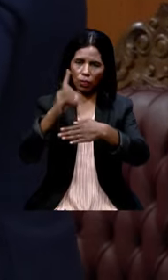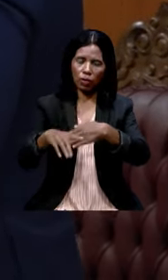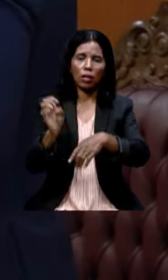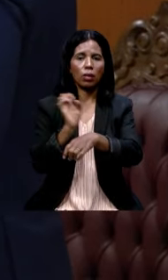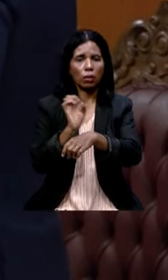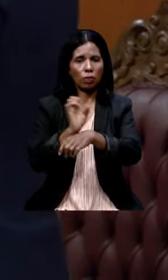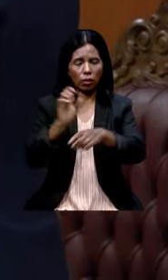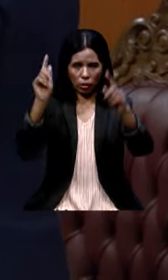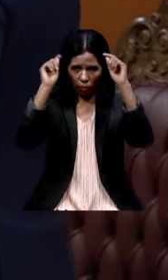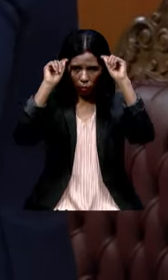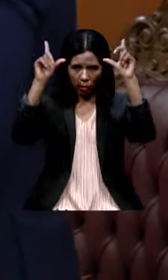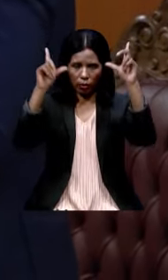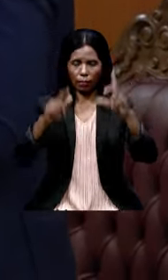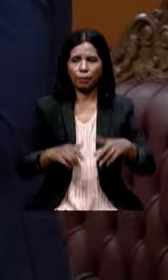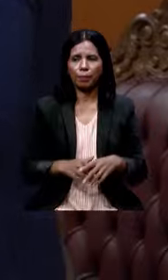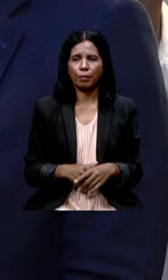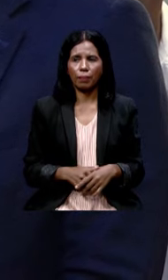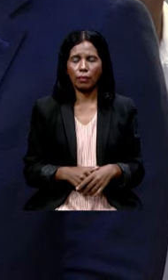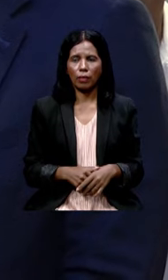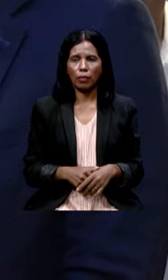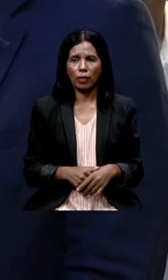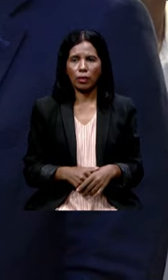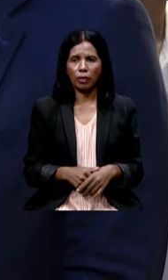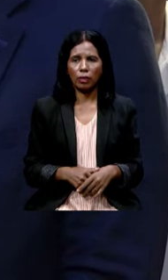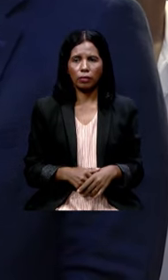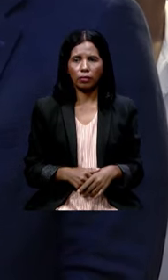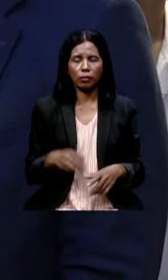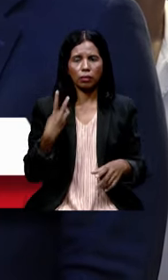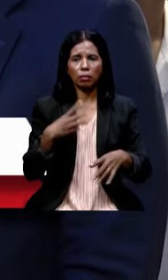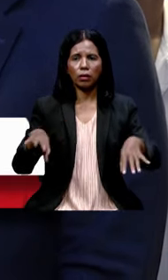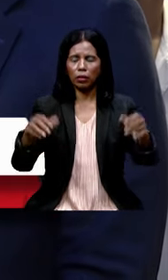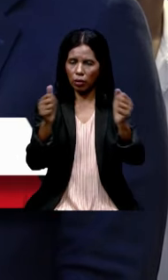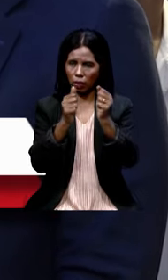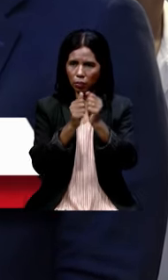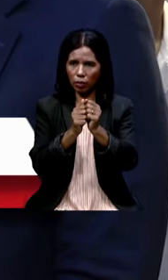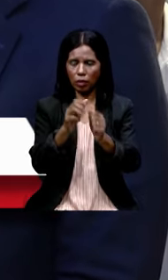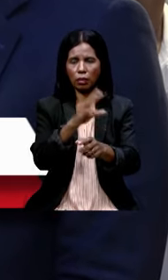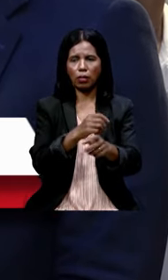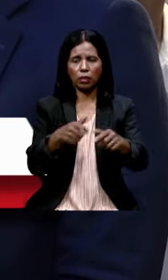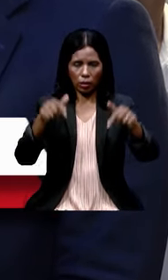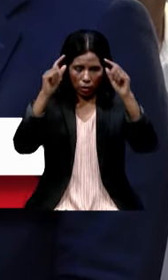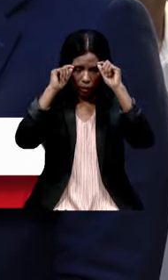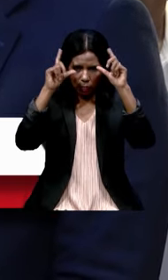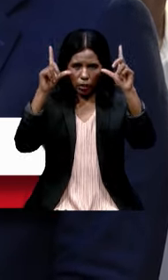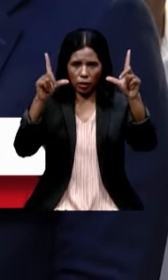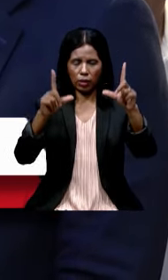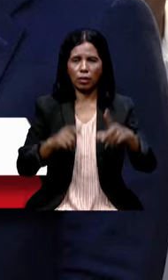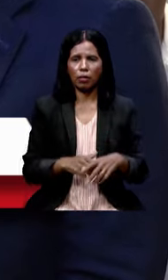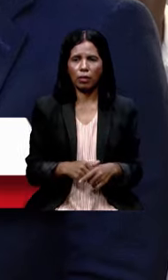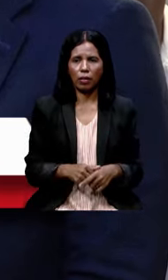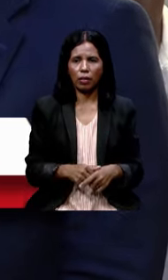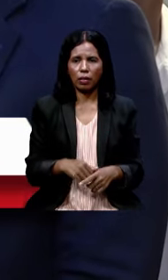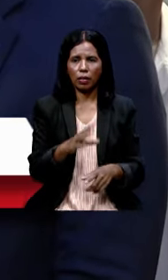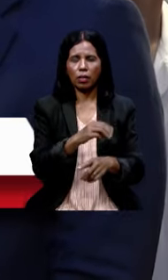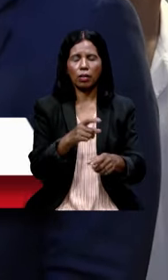Timor-Leste. The reinforcement of the relationship between France and Timor-Leste is